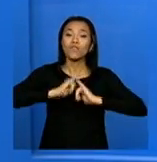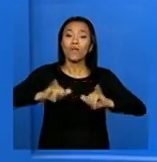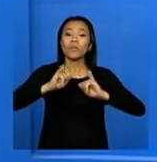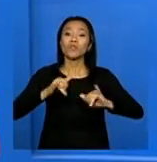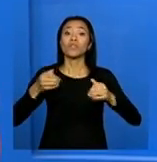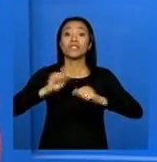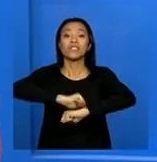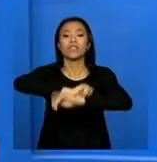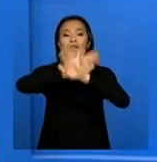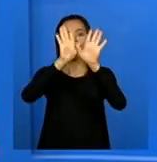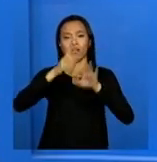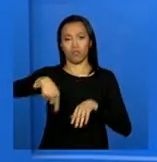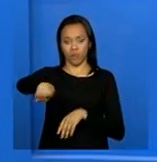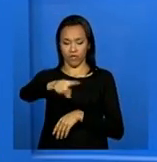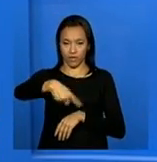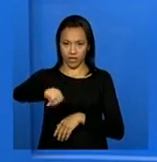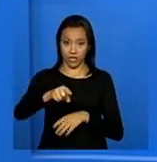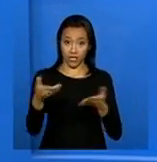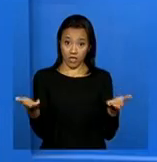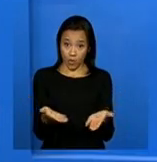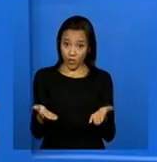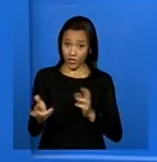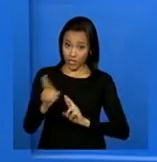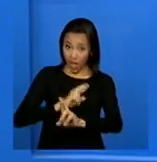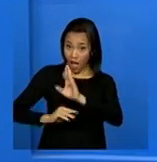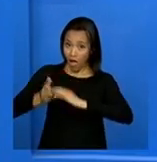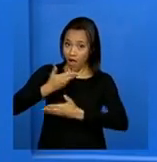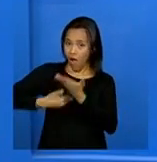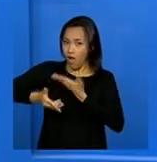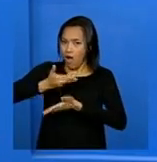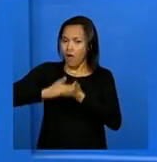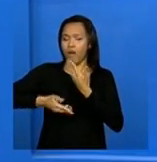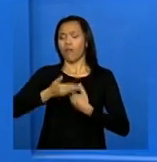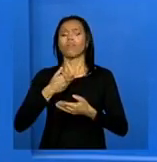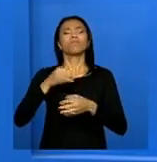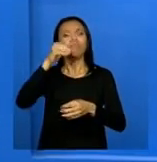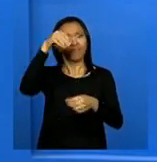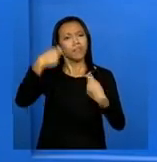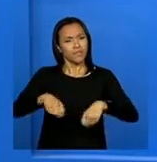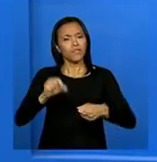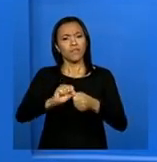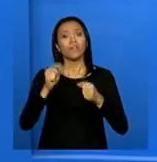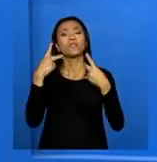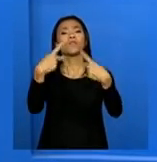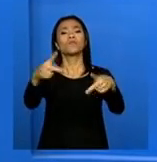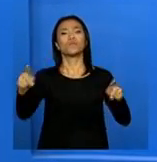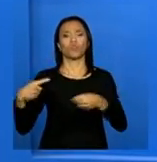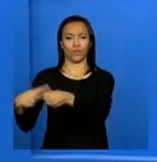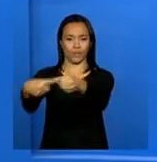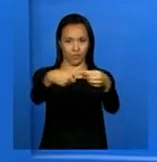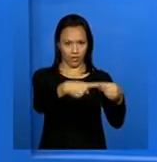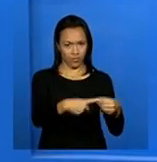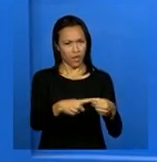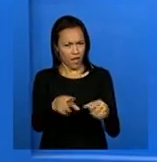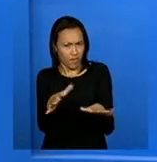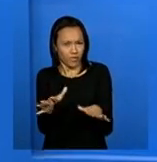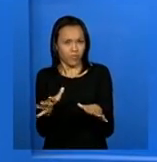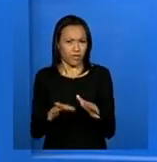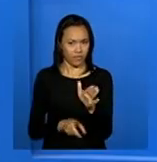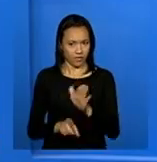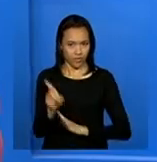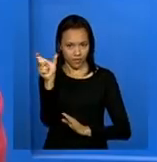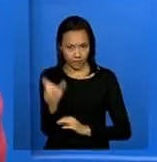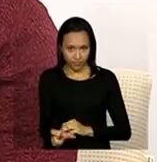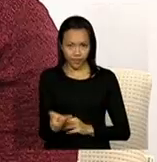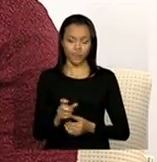forma clara. E essa interlocução deve ser feita dentro do seu município para que isso chegue aqui. É mais ou menos assim, Simone?